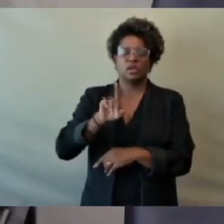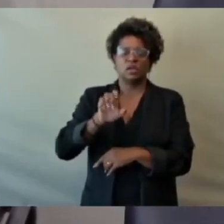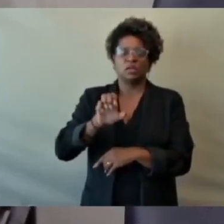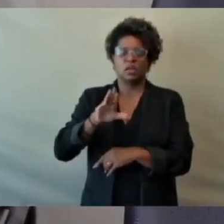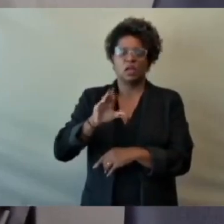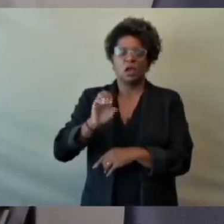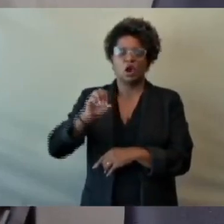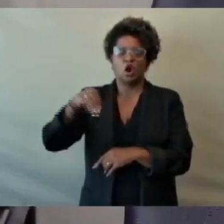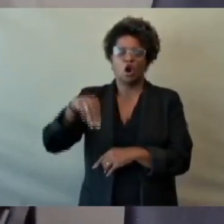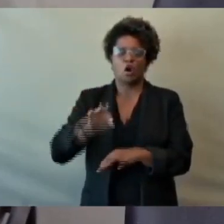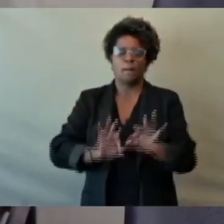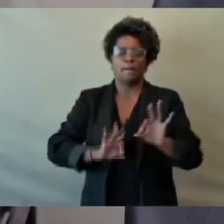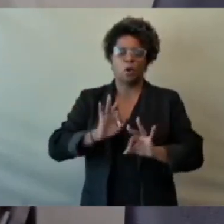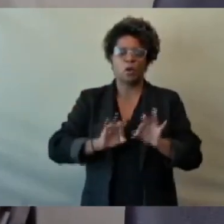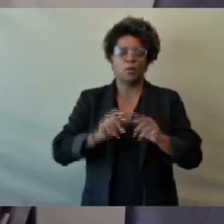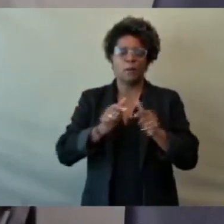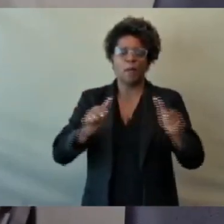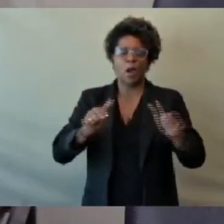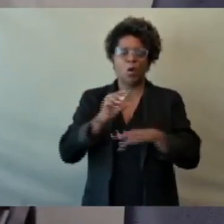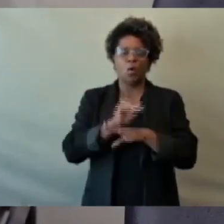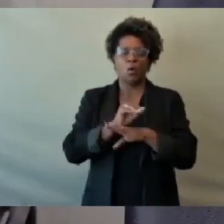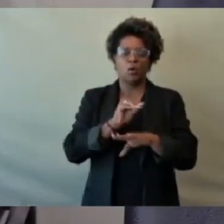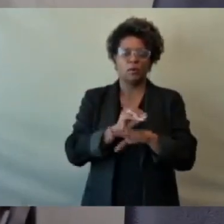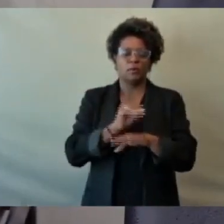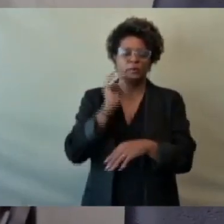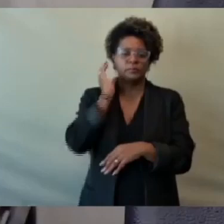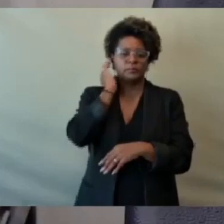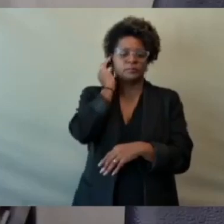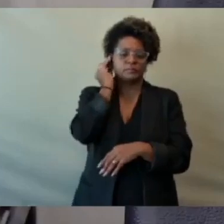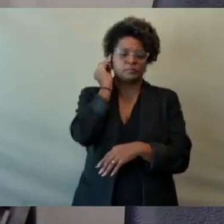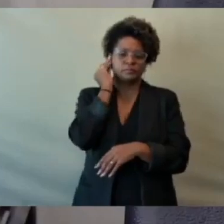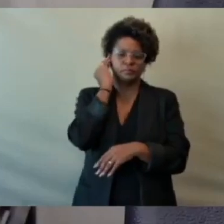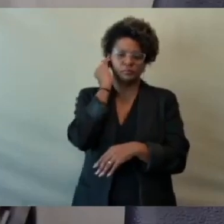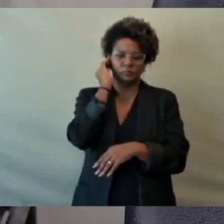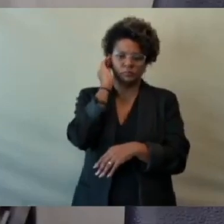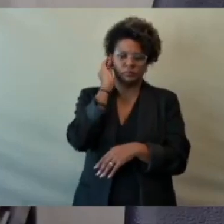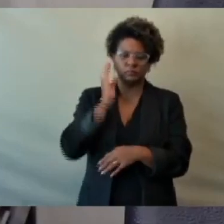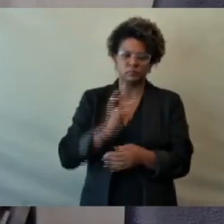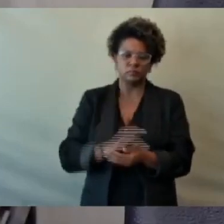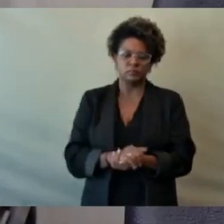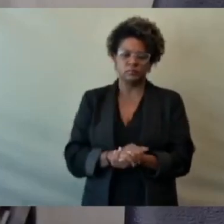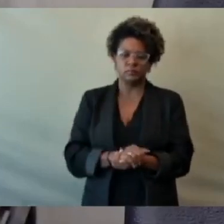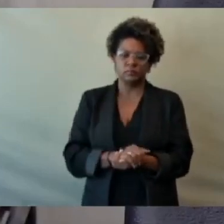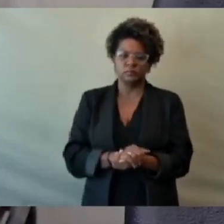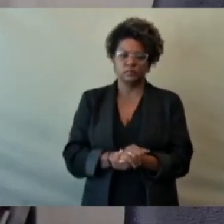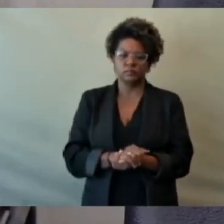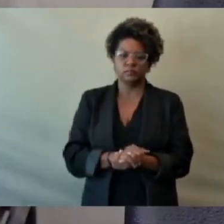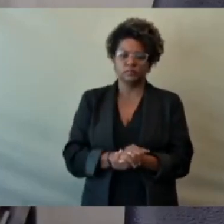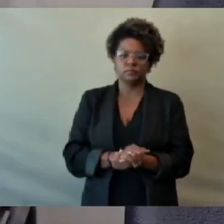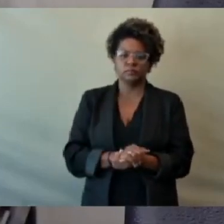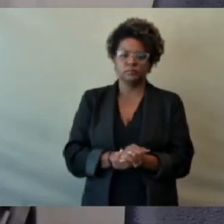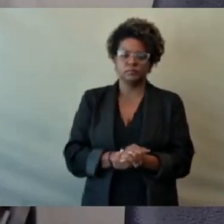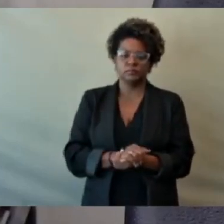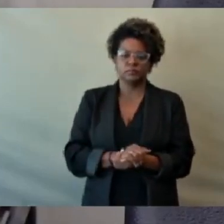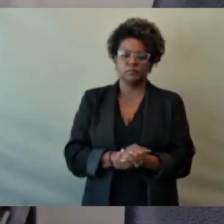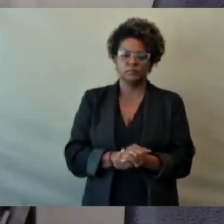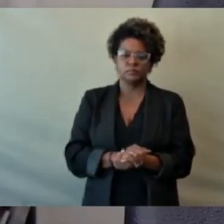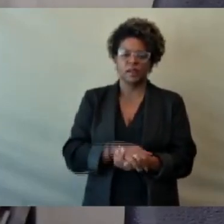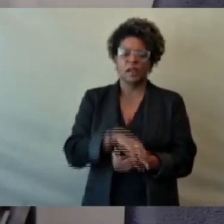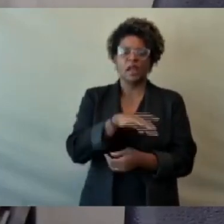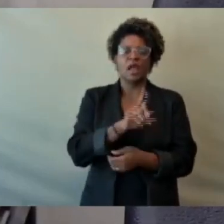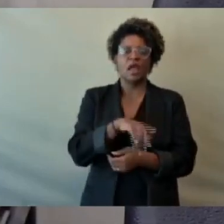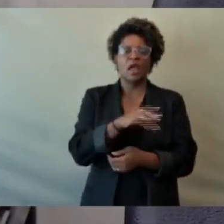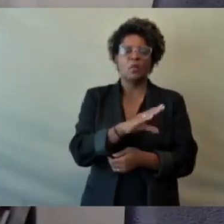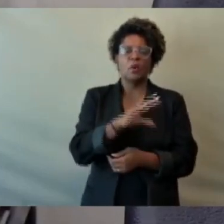Juliana Pereira, OSC-GDECOM, coordenação Programa Maior Cuidado.